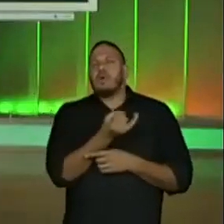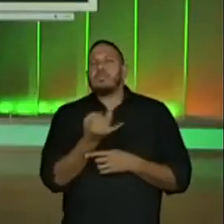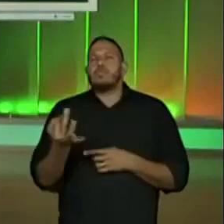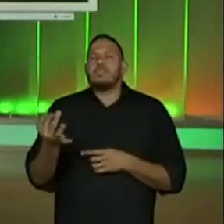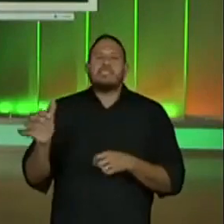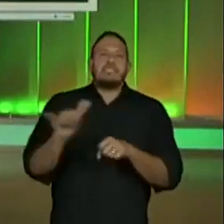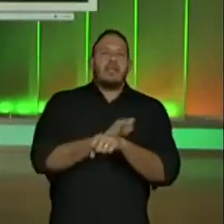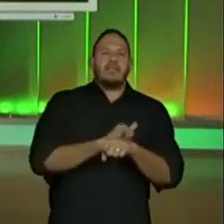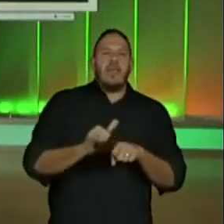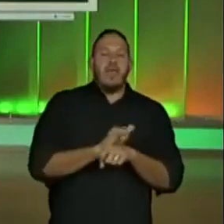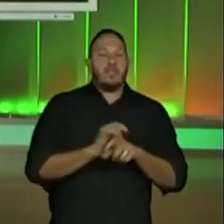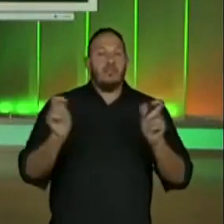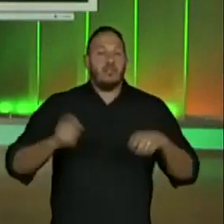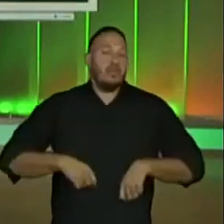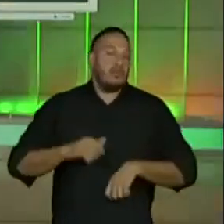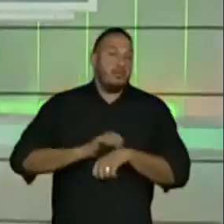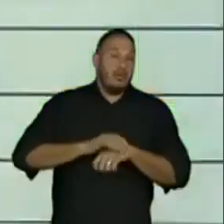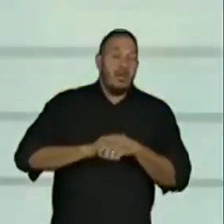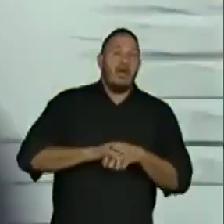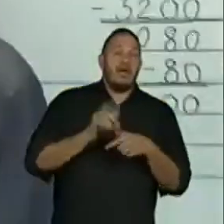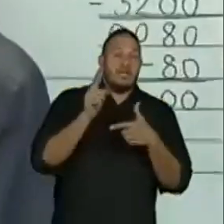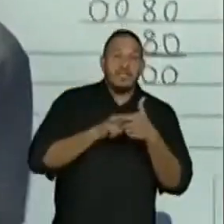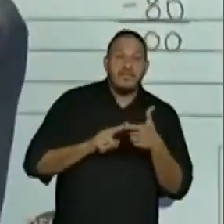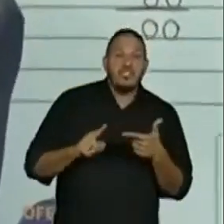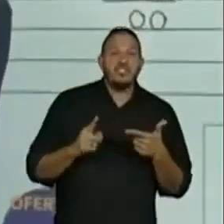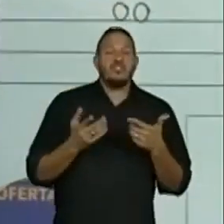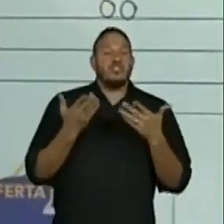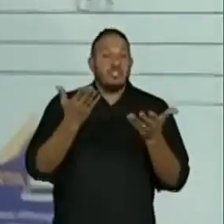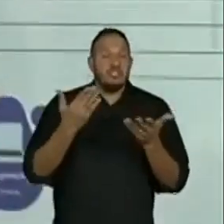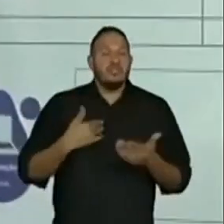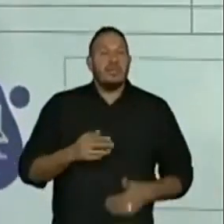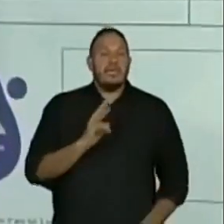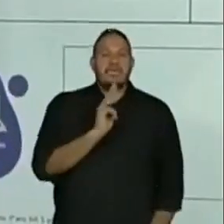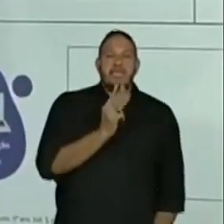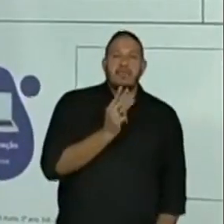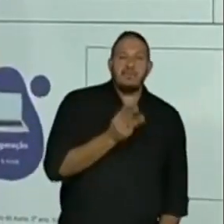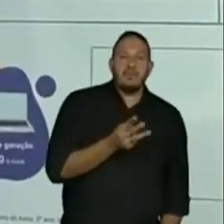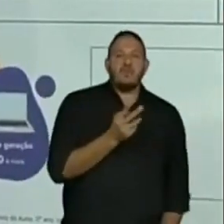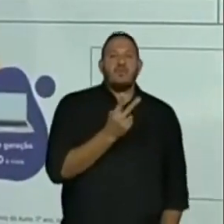usar para eu dividir esse valor de